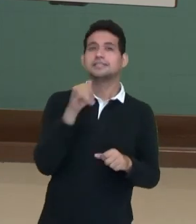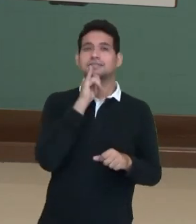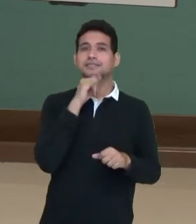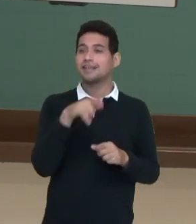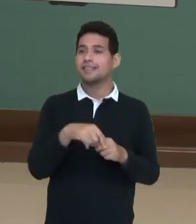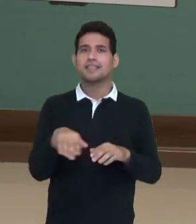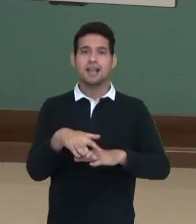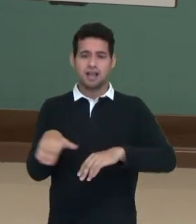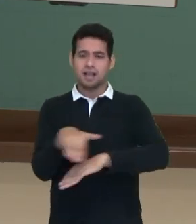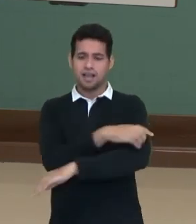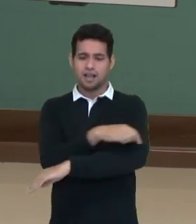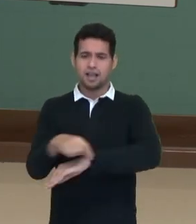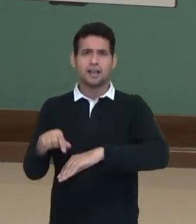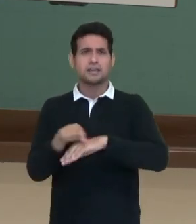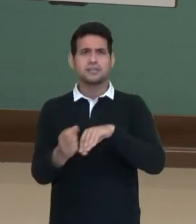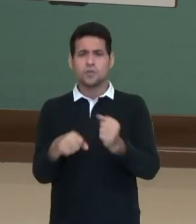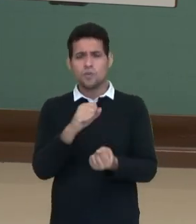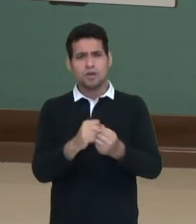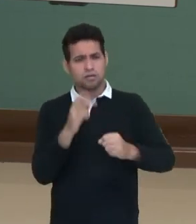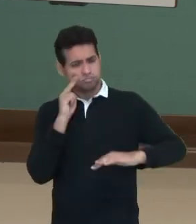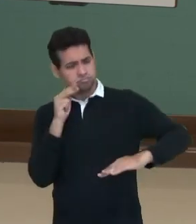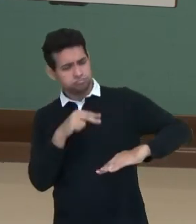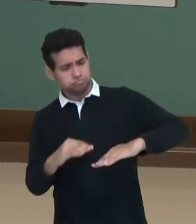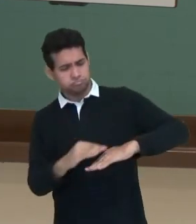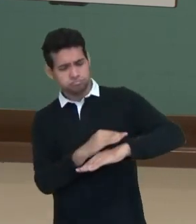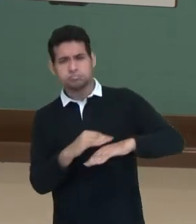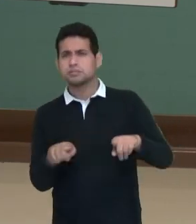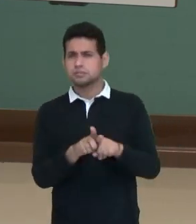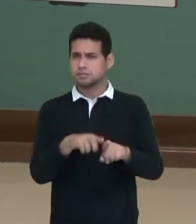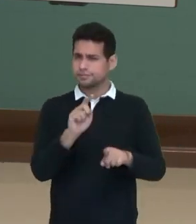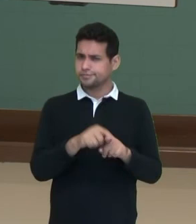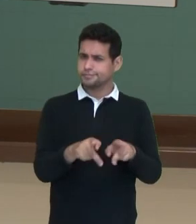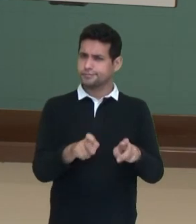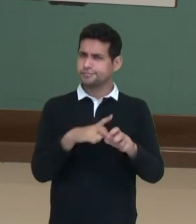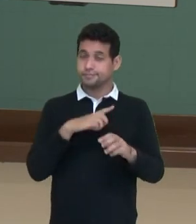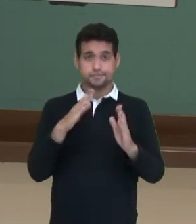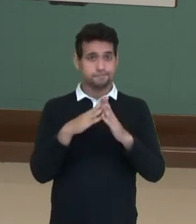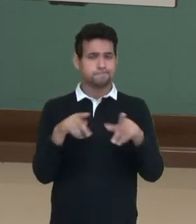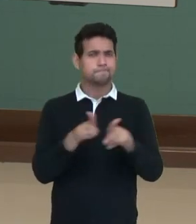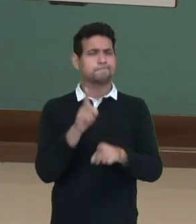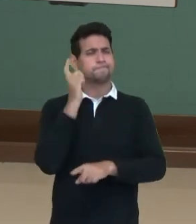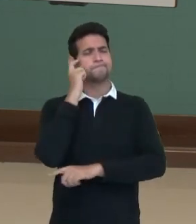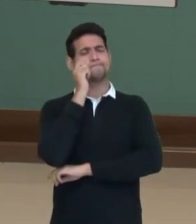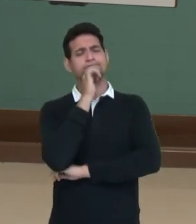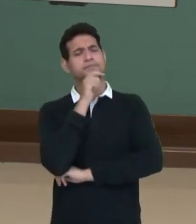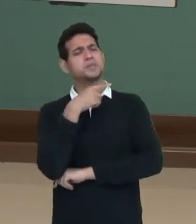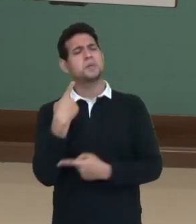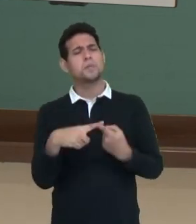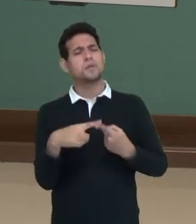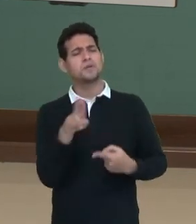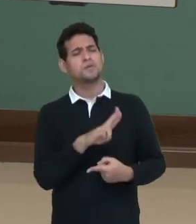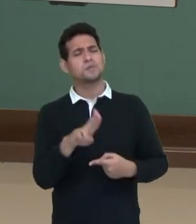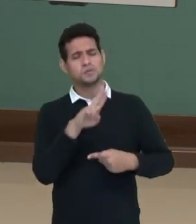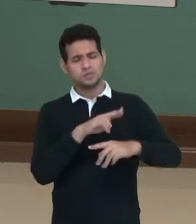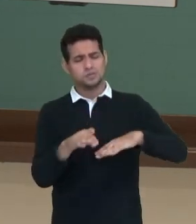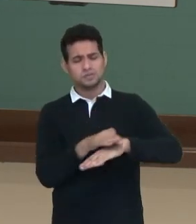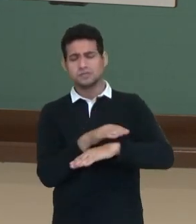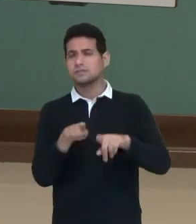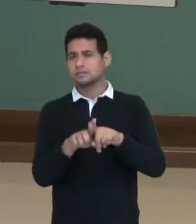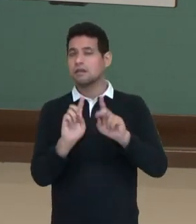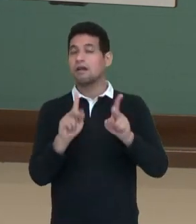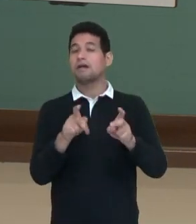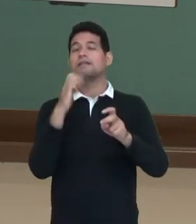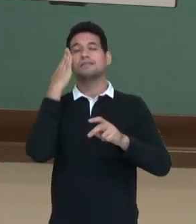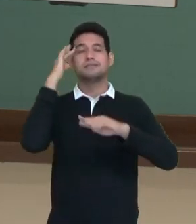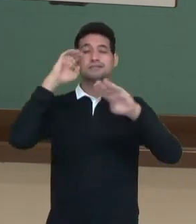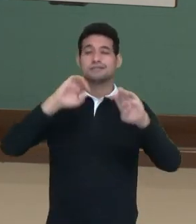na calçada, ali na garagem, já observando os planos inclinados aí que você tem na tua casa e pensando, para que serve isso? E logo já